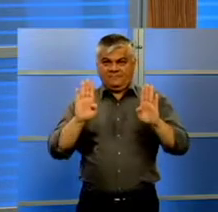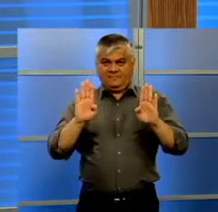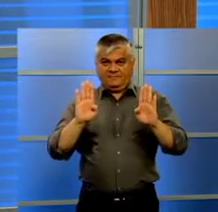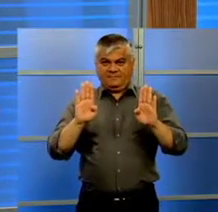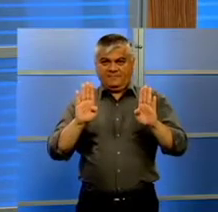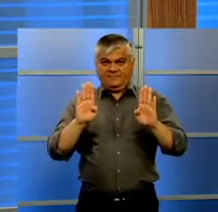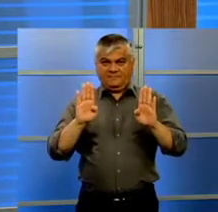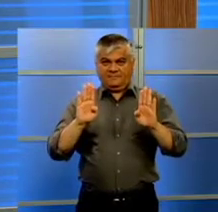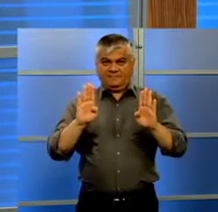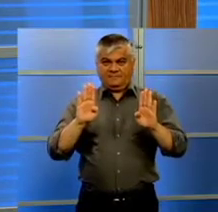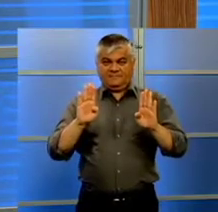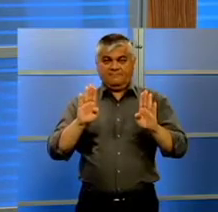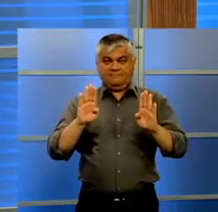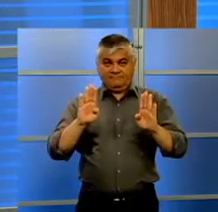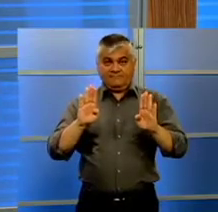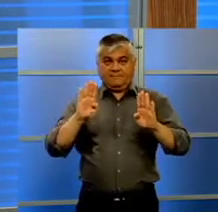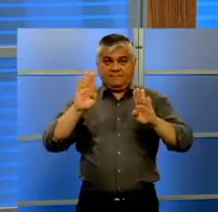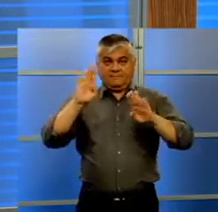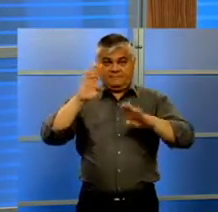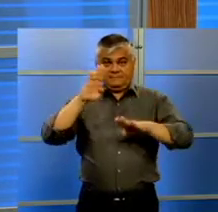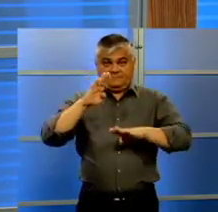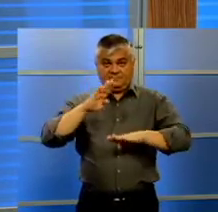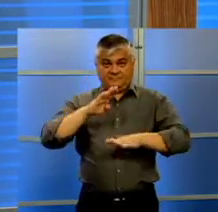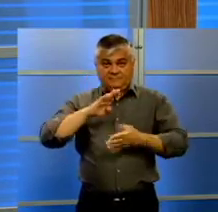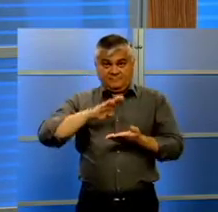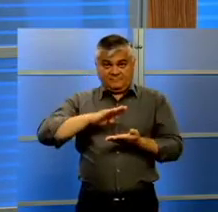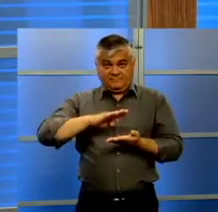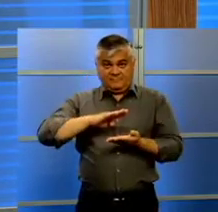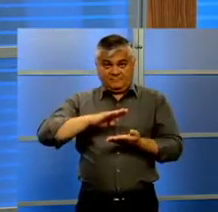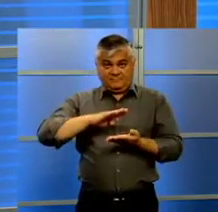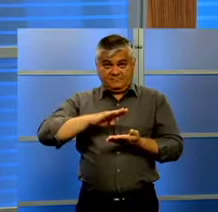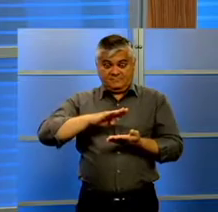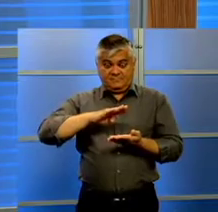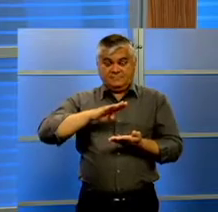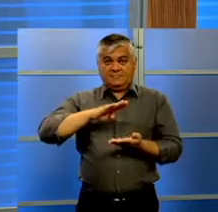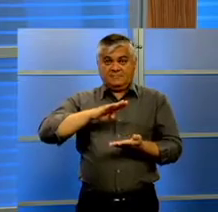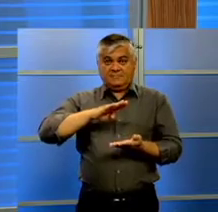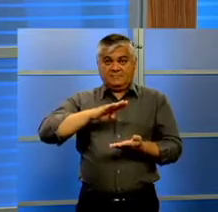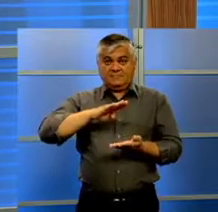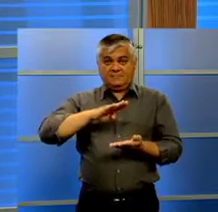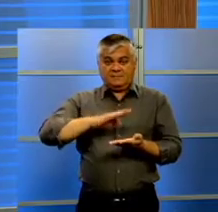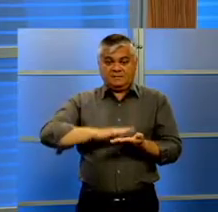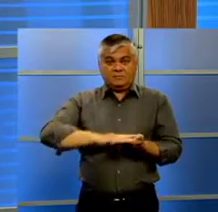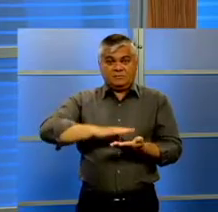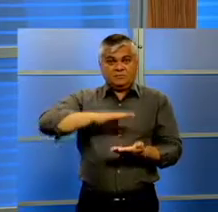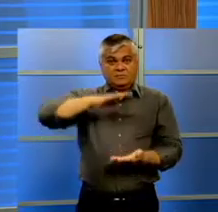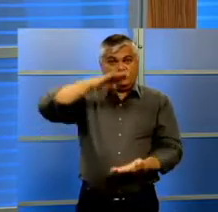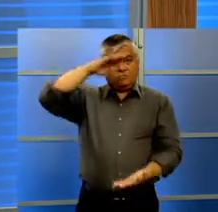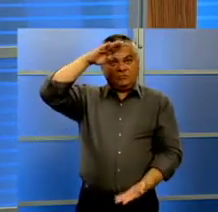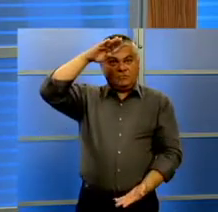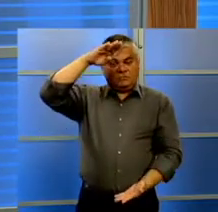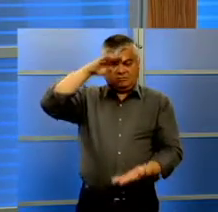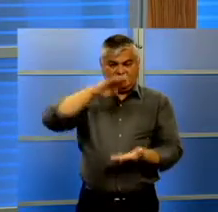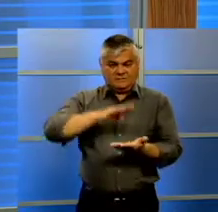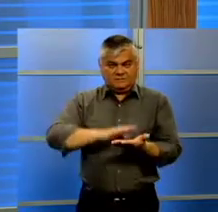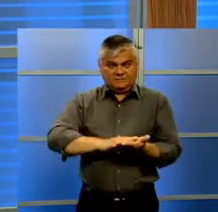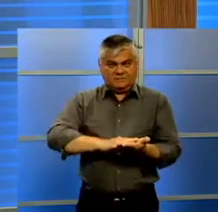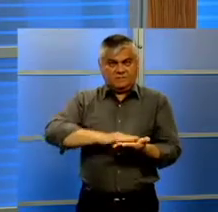em posição inversa, a palma voltada para outra palma, e se distanciam até o tamanho